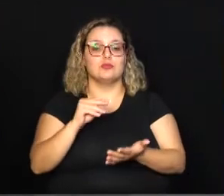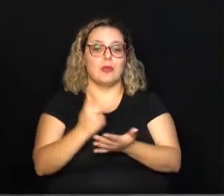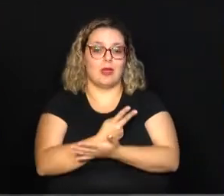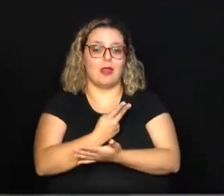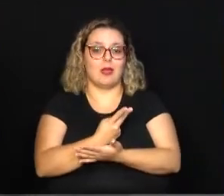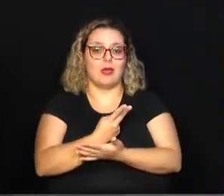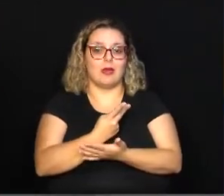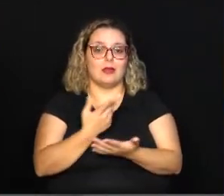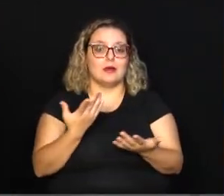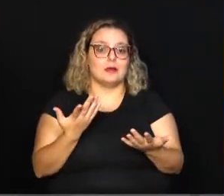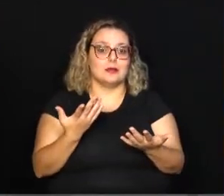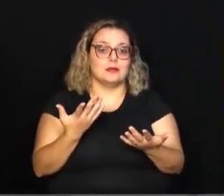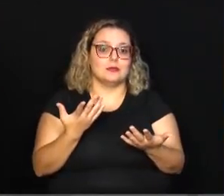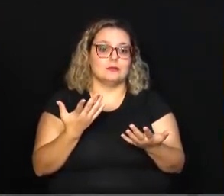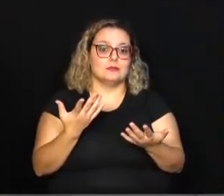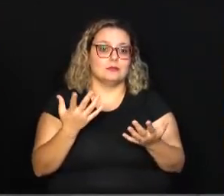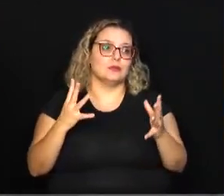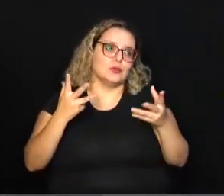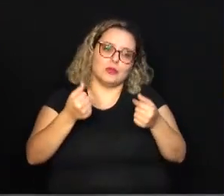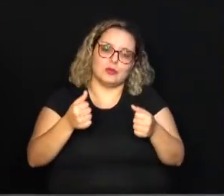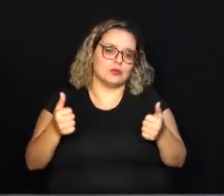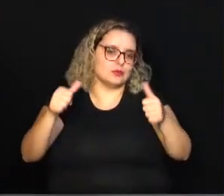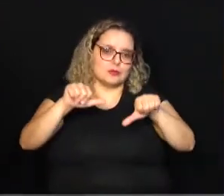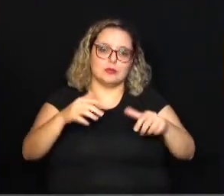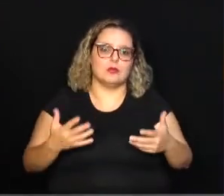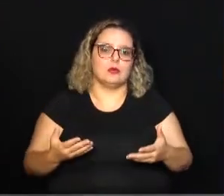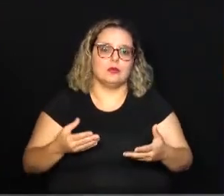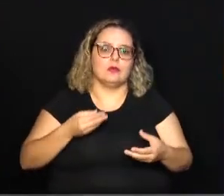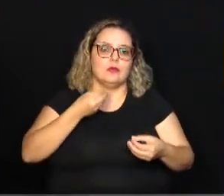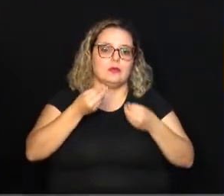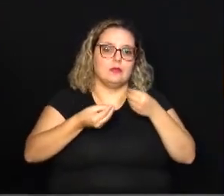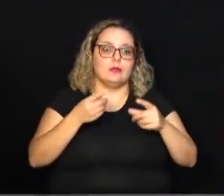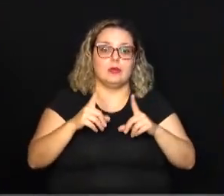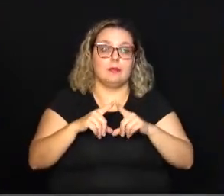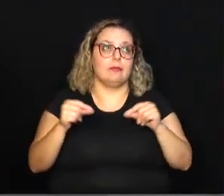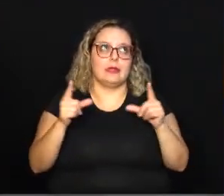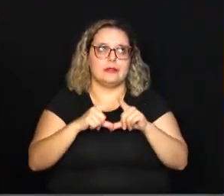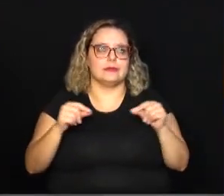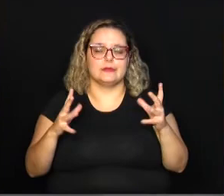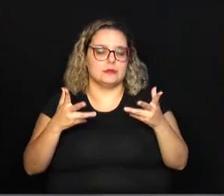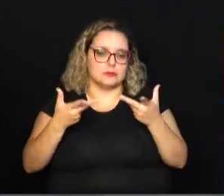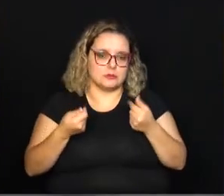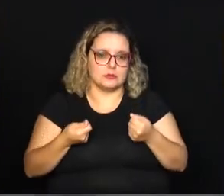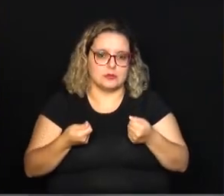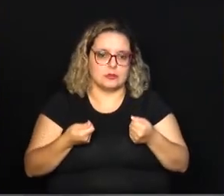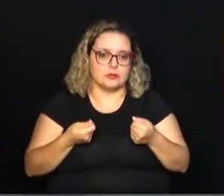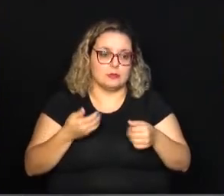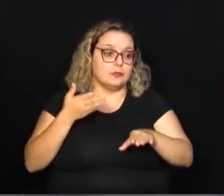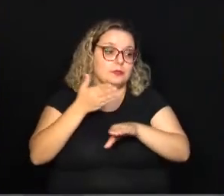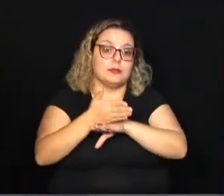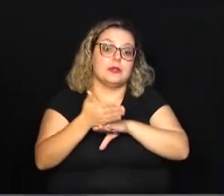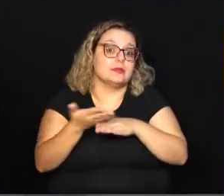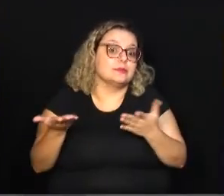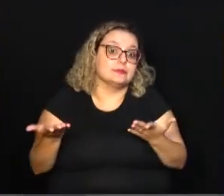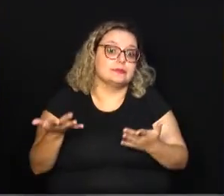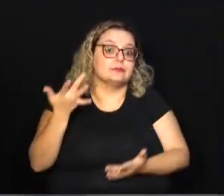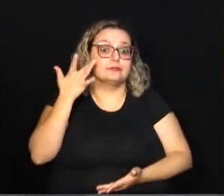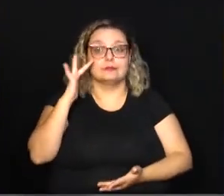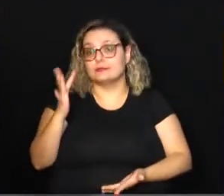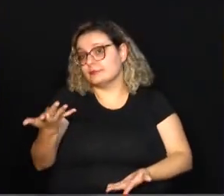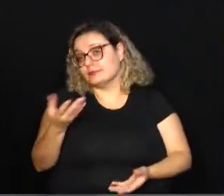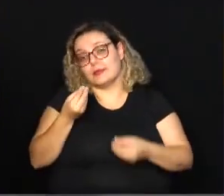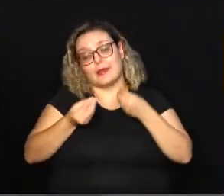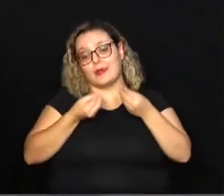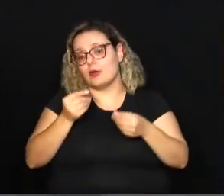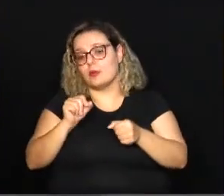tem de fazer, sei lá, Brasília, vou falar genericamente, participar disso? Não sei, eu não sei. A